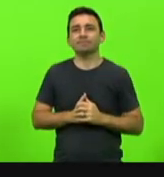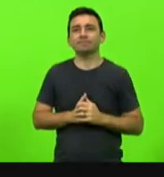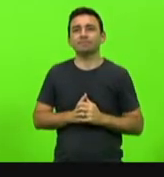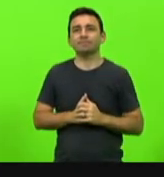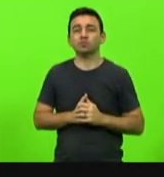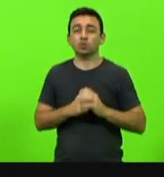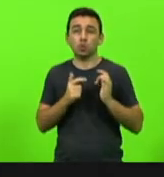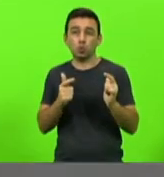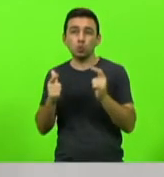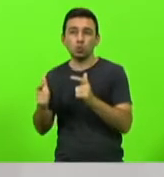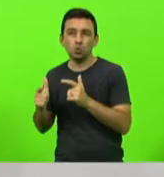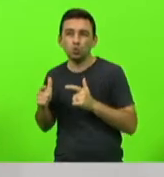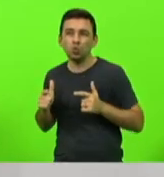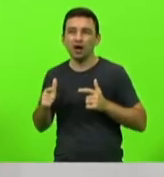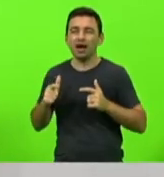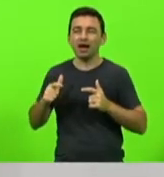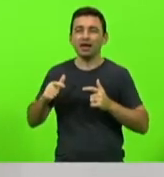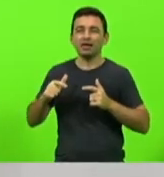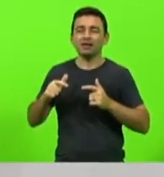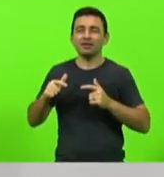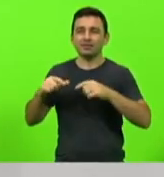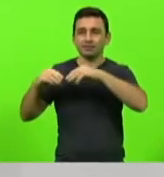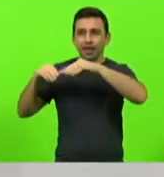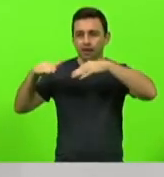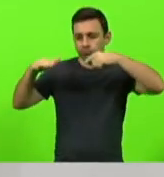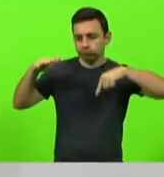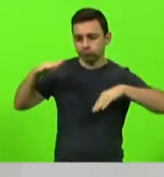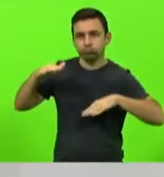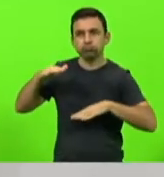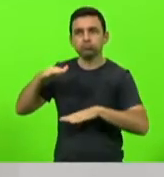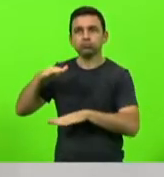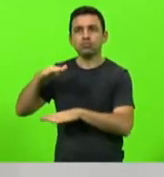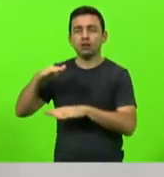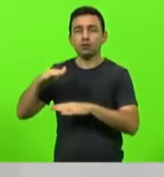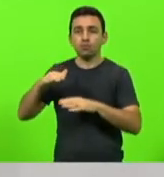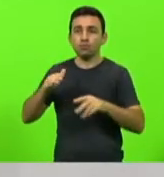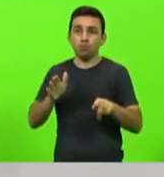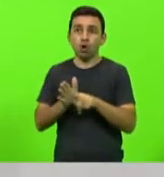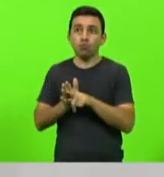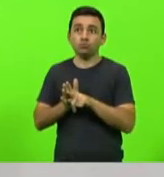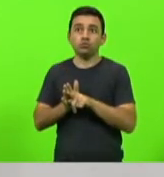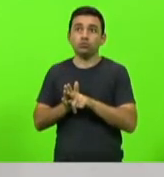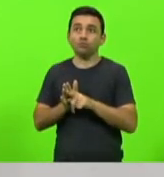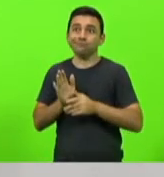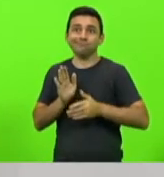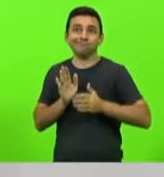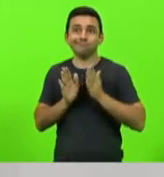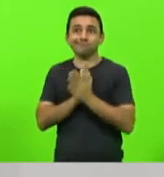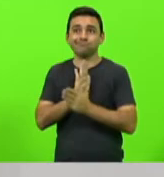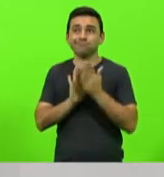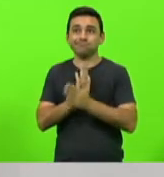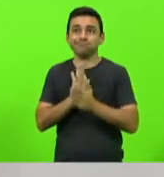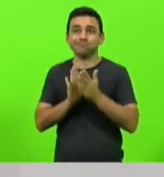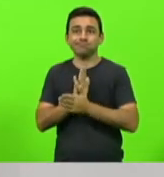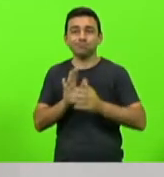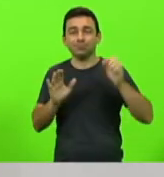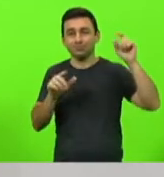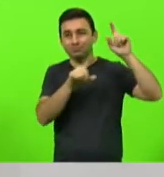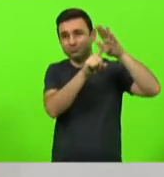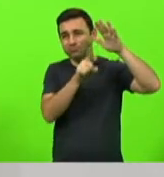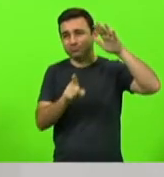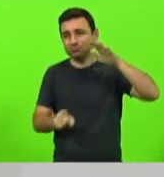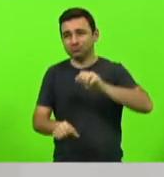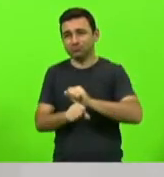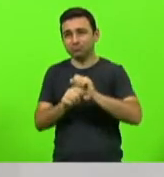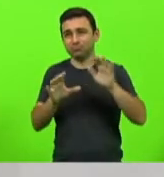locais subterrâneos preparados lá para fugir das bombas, mulheres que estão protegendo